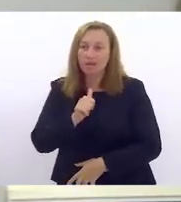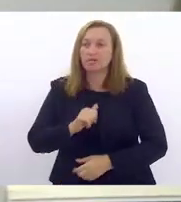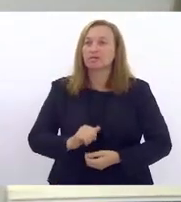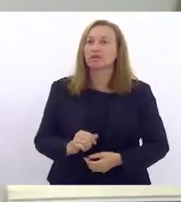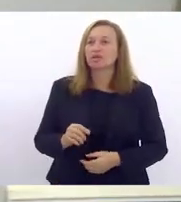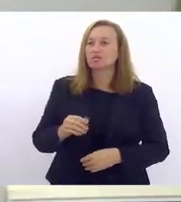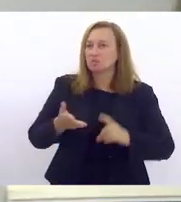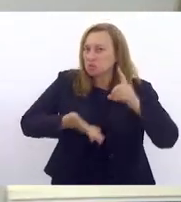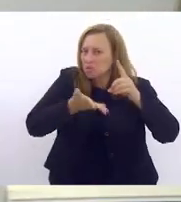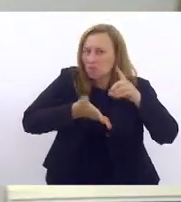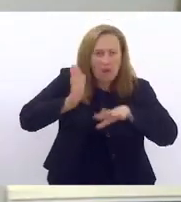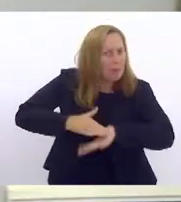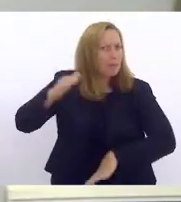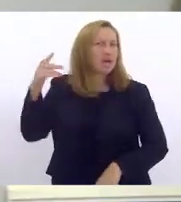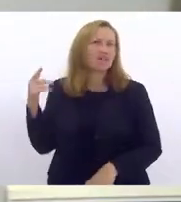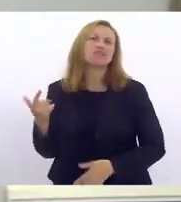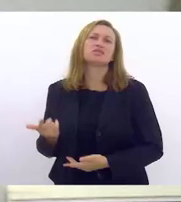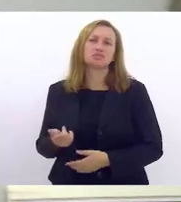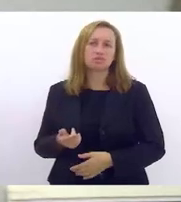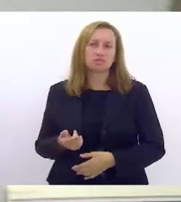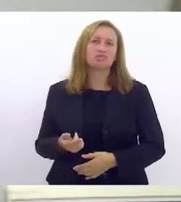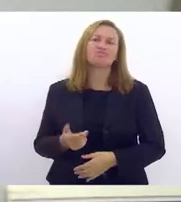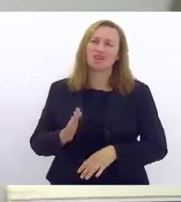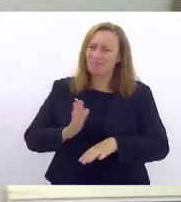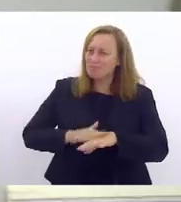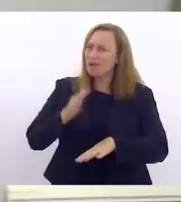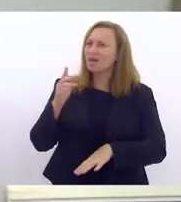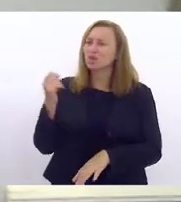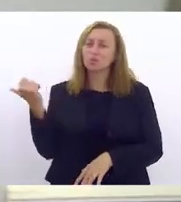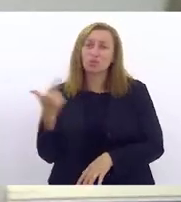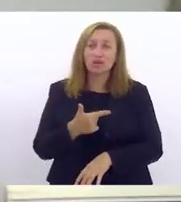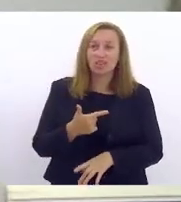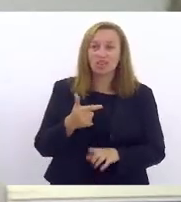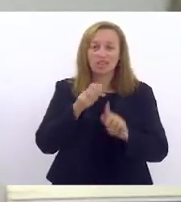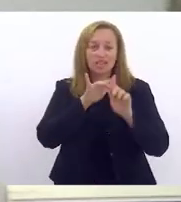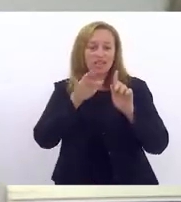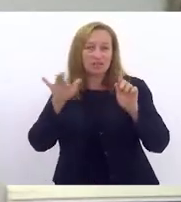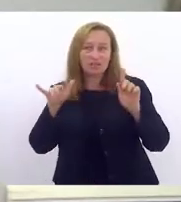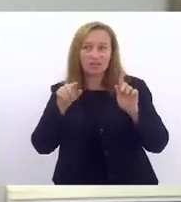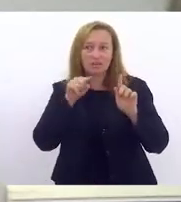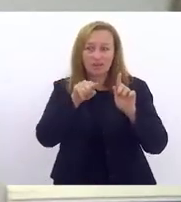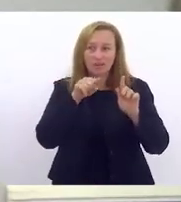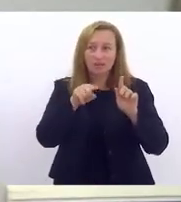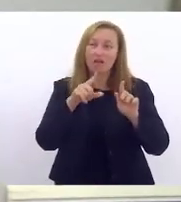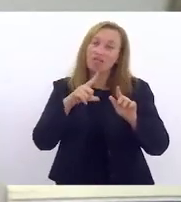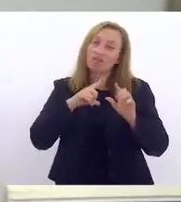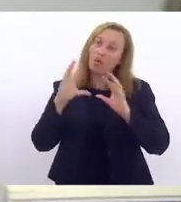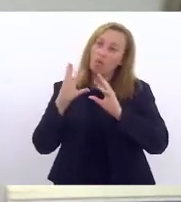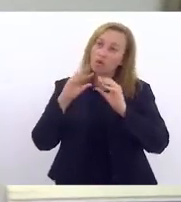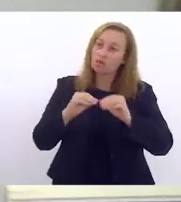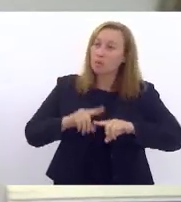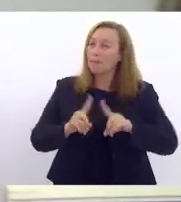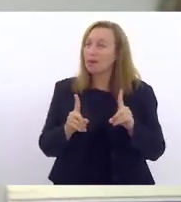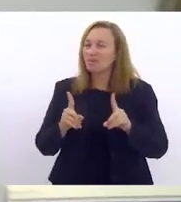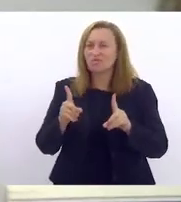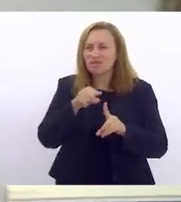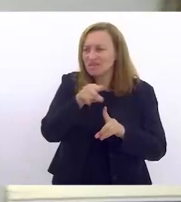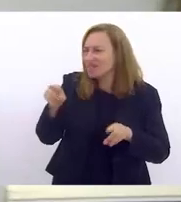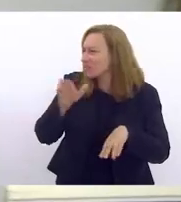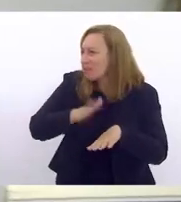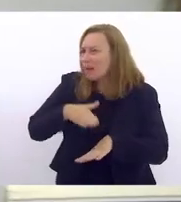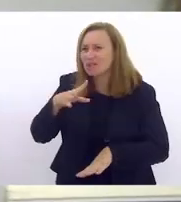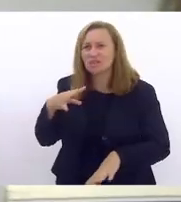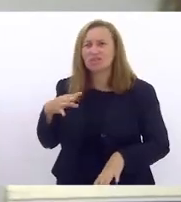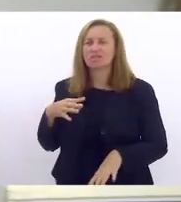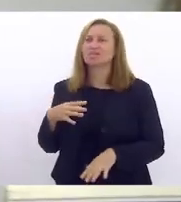muito mais. Né? É muito mais do que isso que está definido. Tem uma certa definição, mas vocês são muito mais do